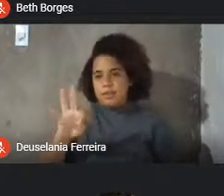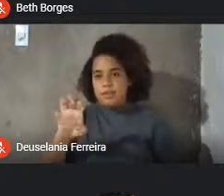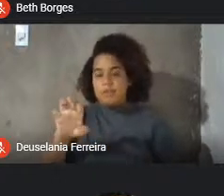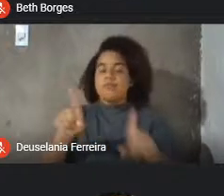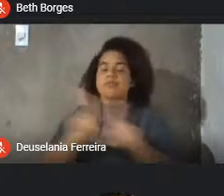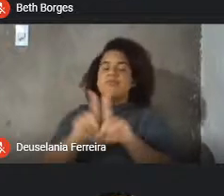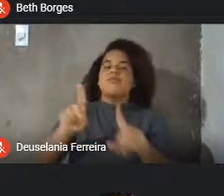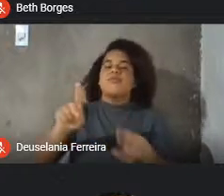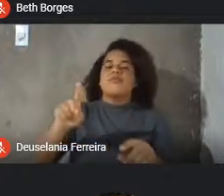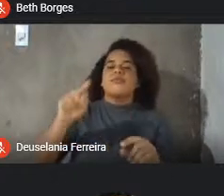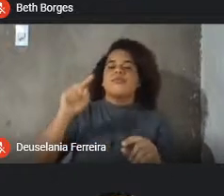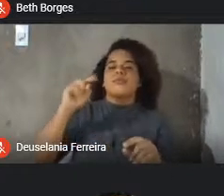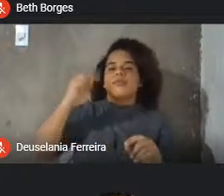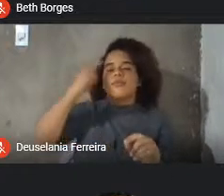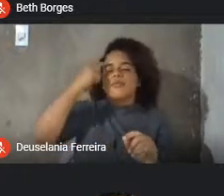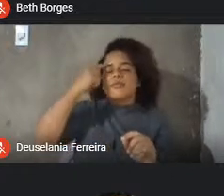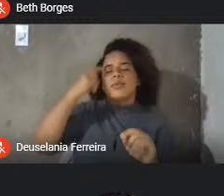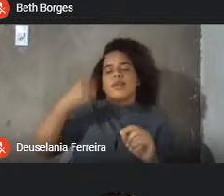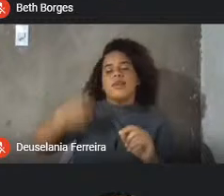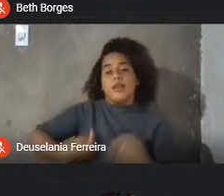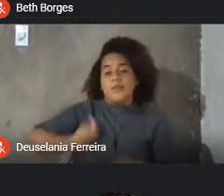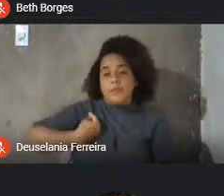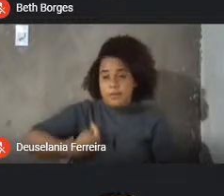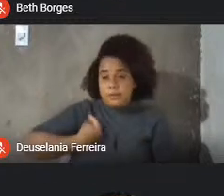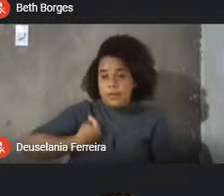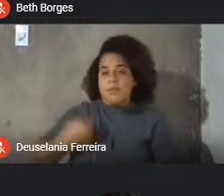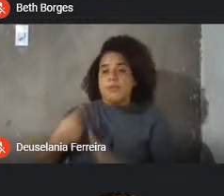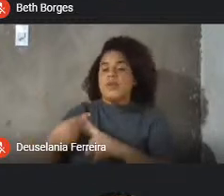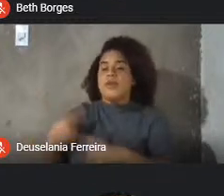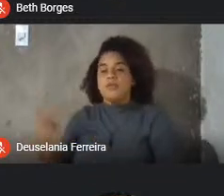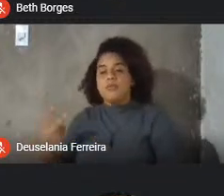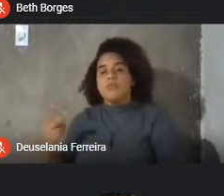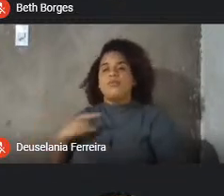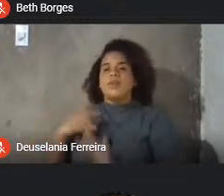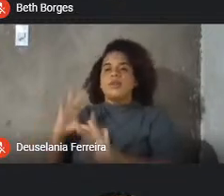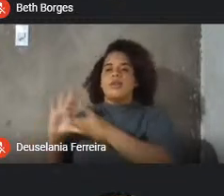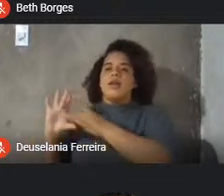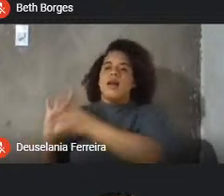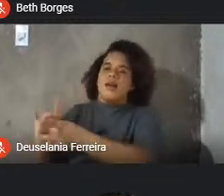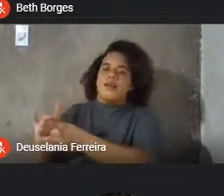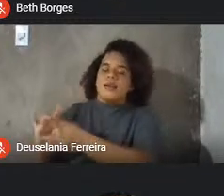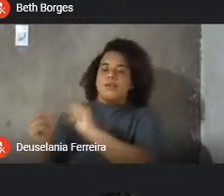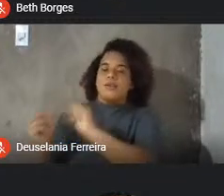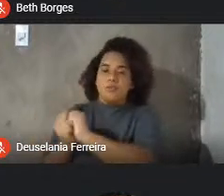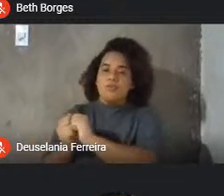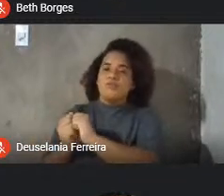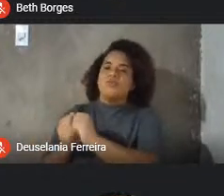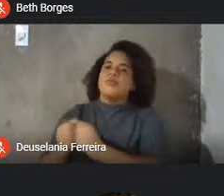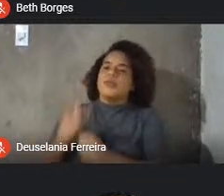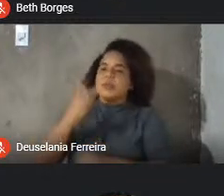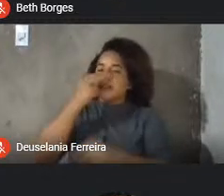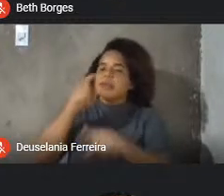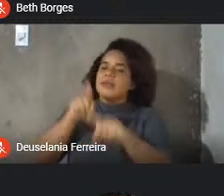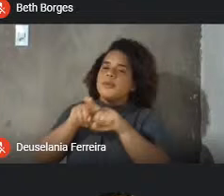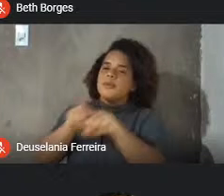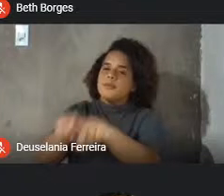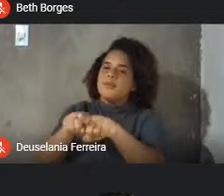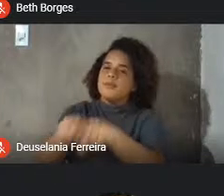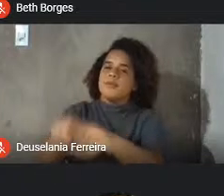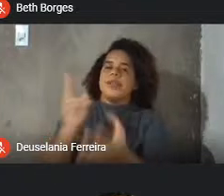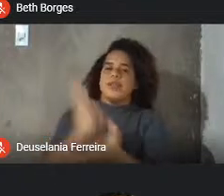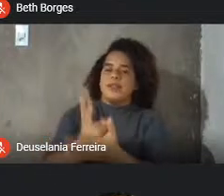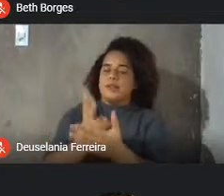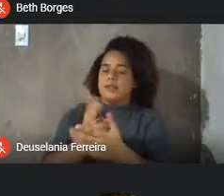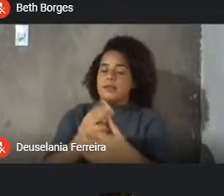parte vivencial, que elas andam muito próximas juntas, andam muito juntas, né? E onde nessa parte vivencial a